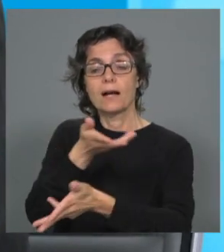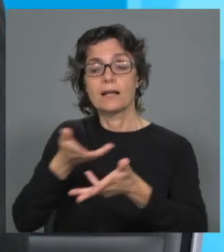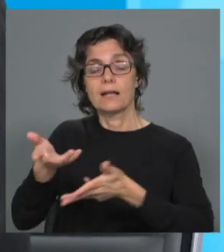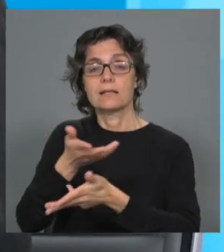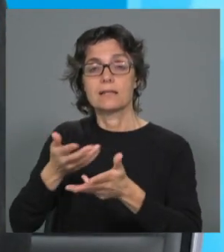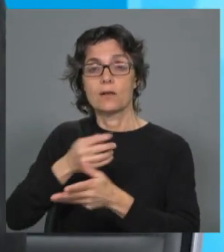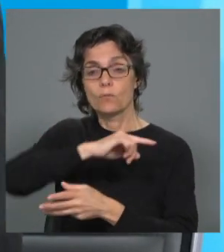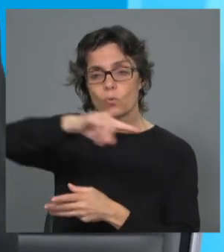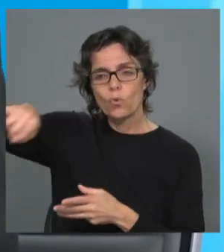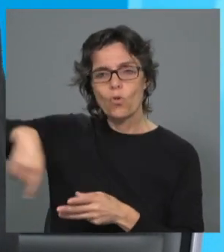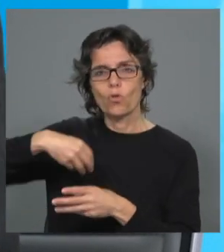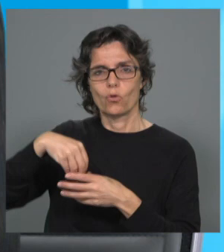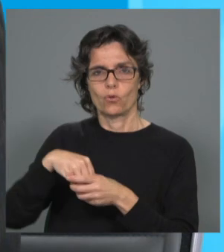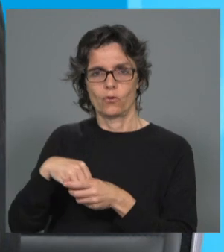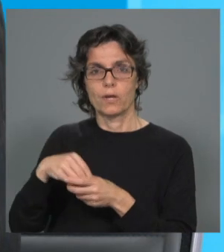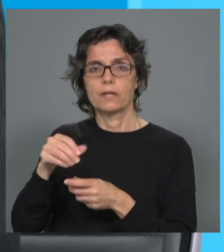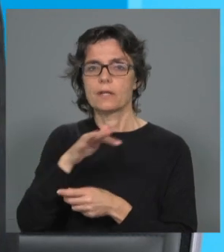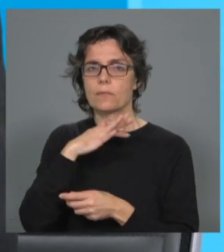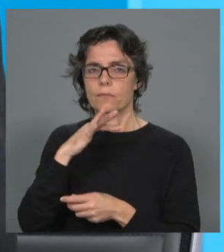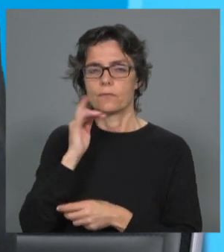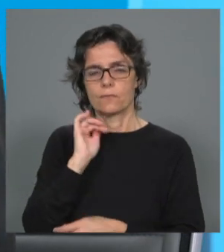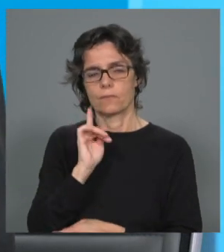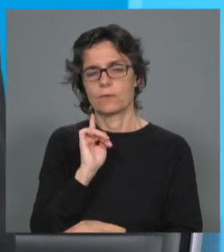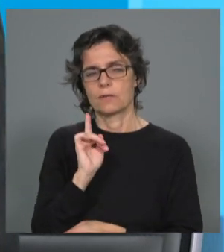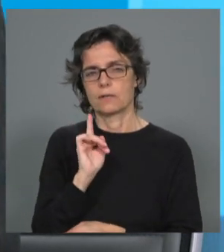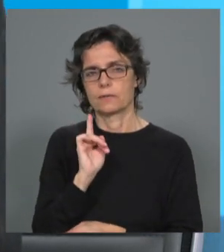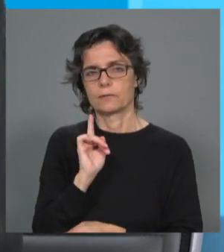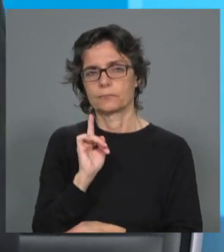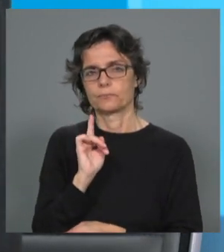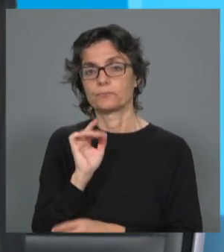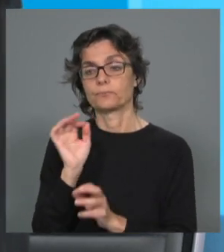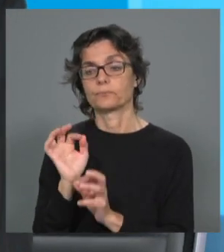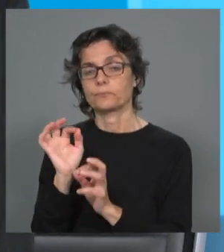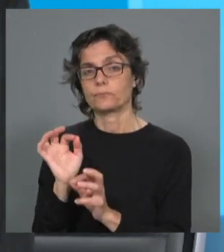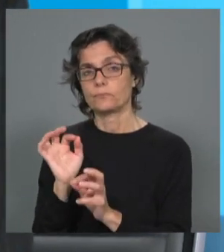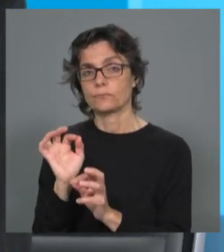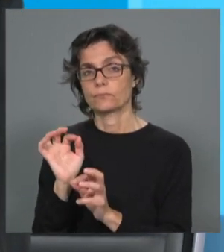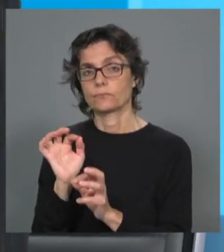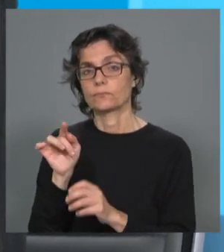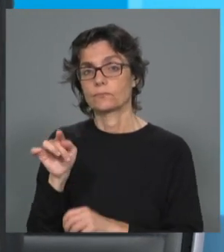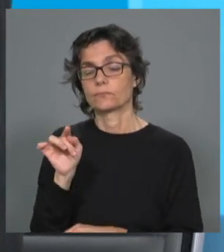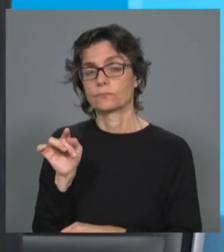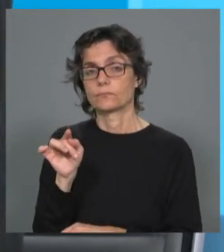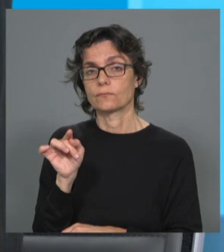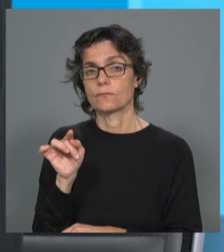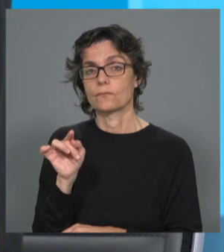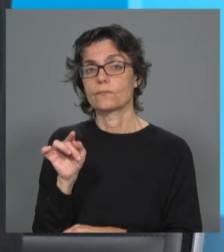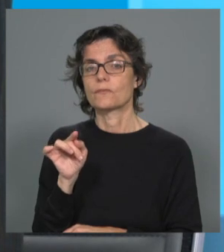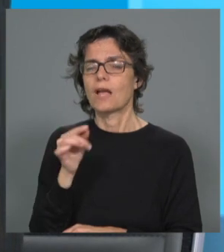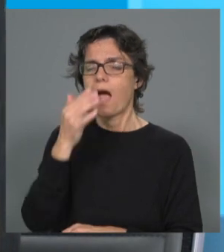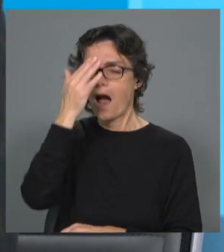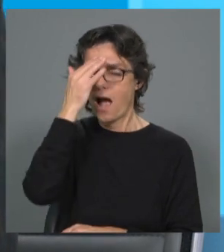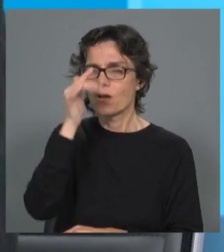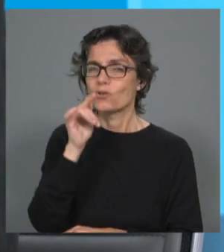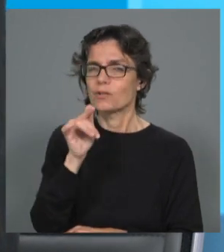família. A importância da família. E por trás disto tudo está uma coisa que se tem perdido, que é